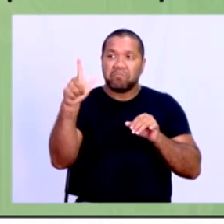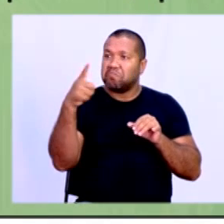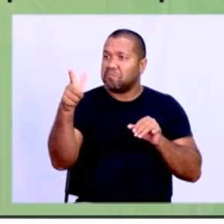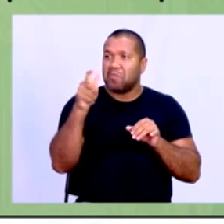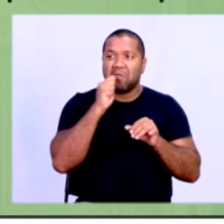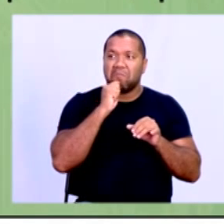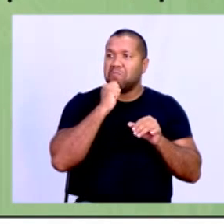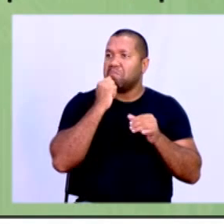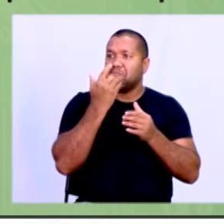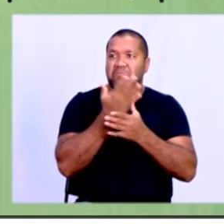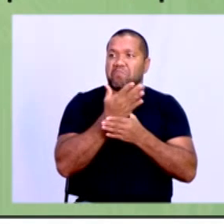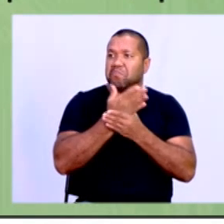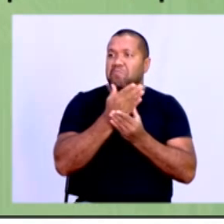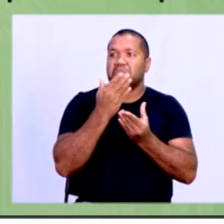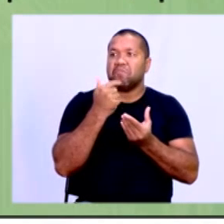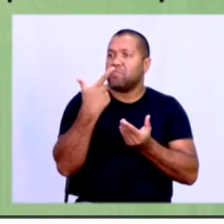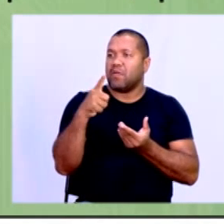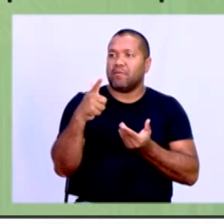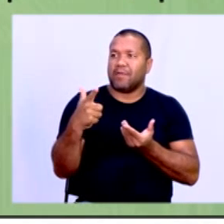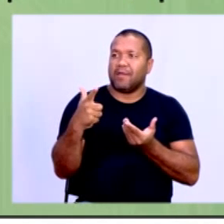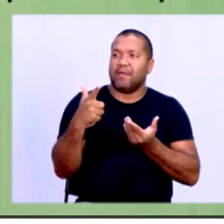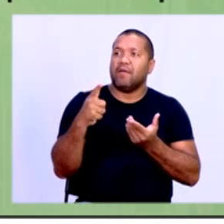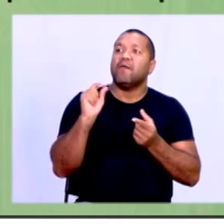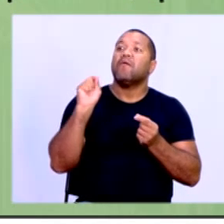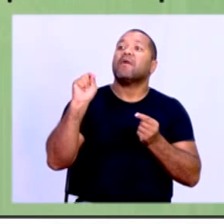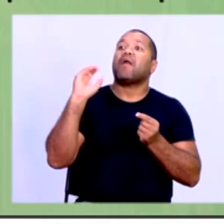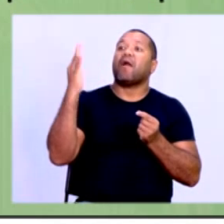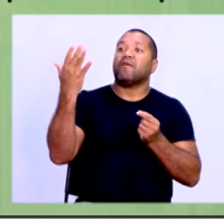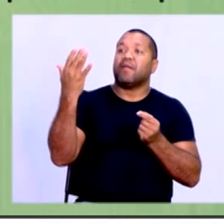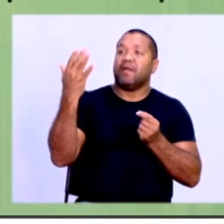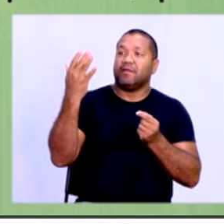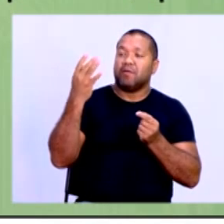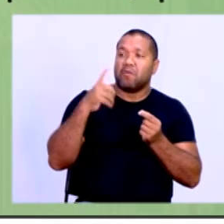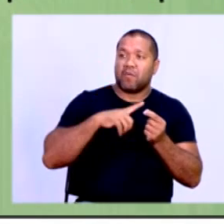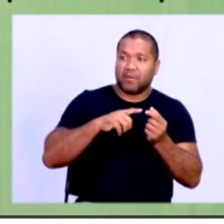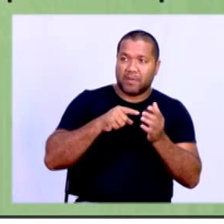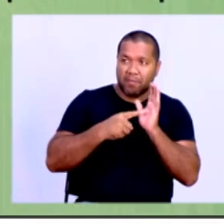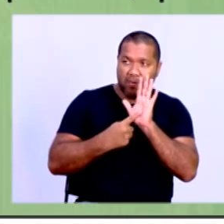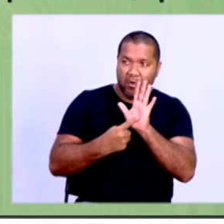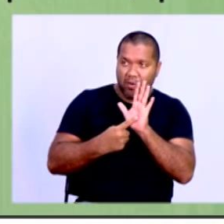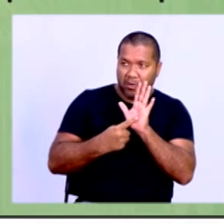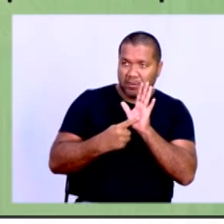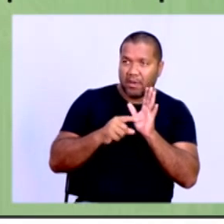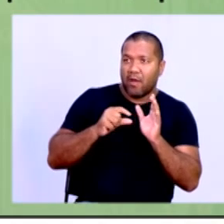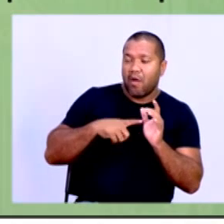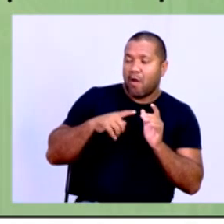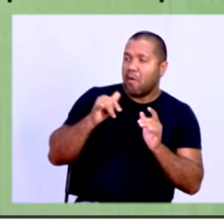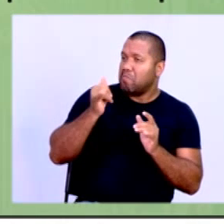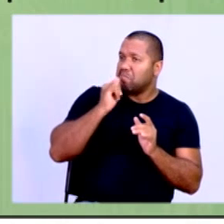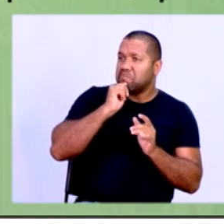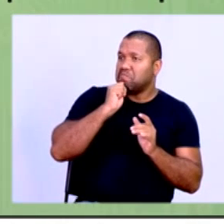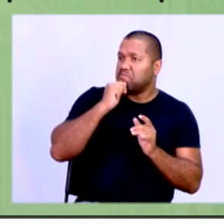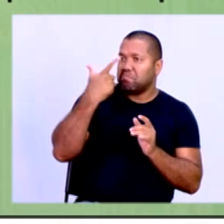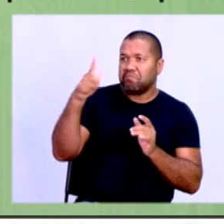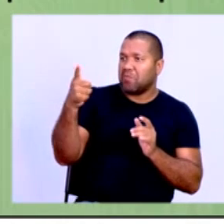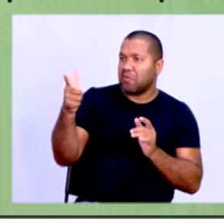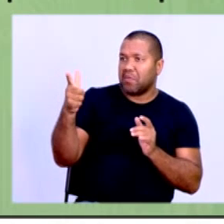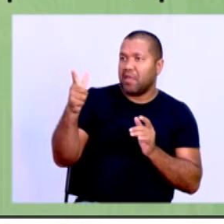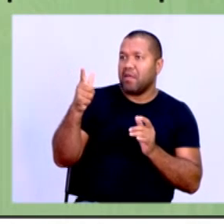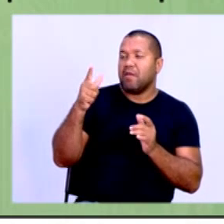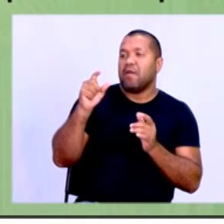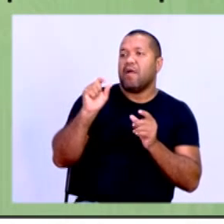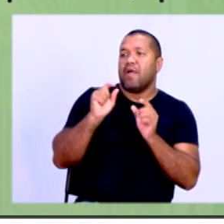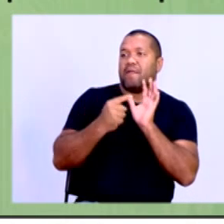tem nem aqui e nem aqui. Então, quando colocamos uma rota que não existe, a saída é um